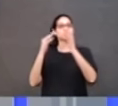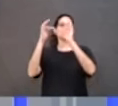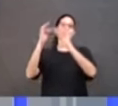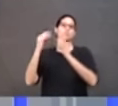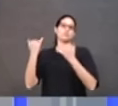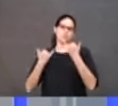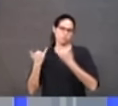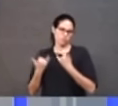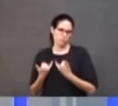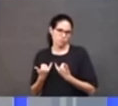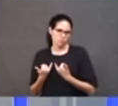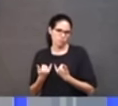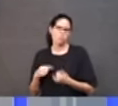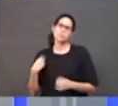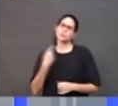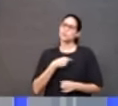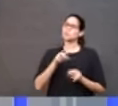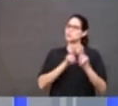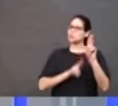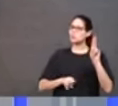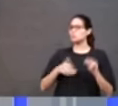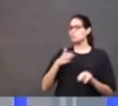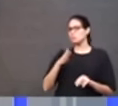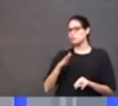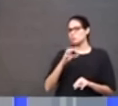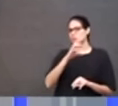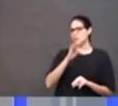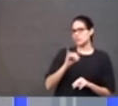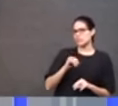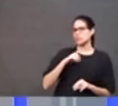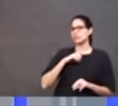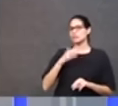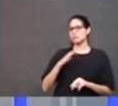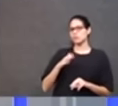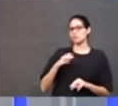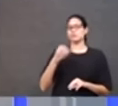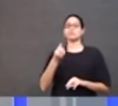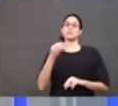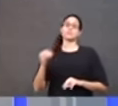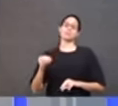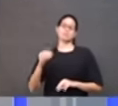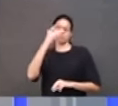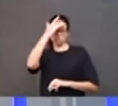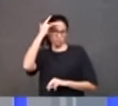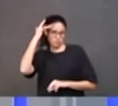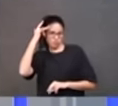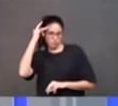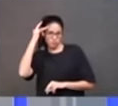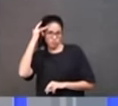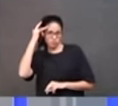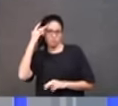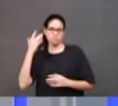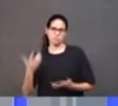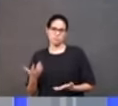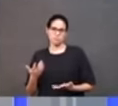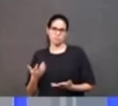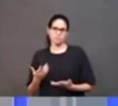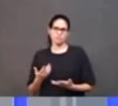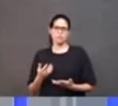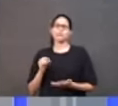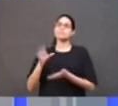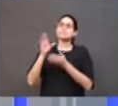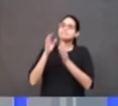teria algo em torno de 150 pessoas e hoje tem 60 pessoas. Quando a gente pega investimento, as